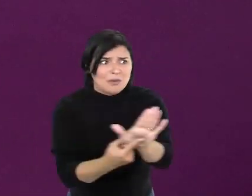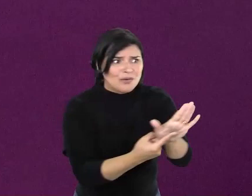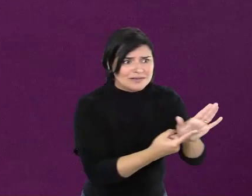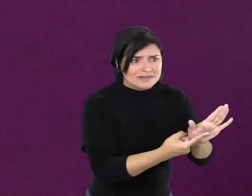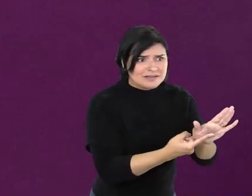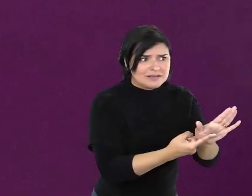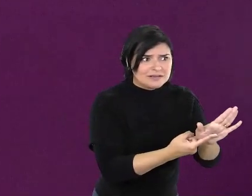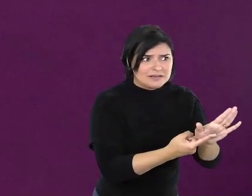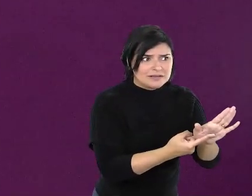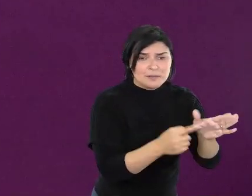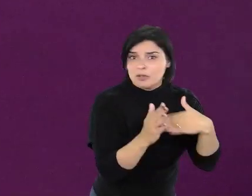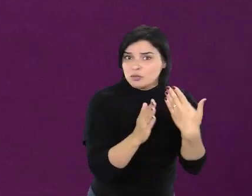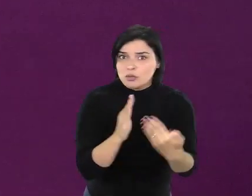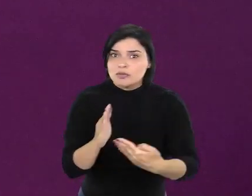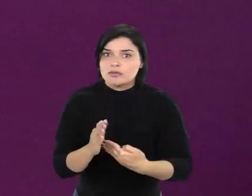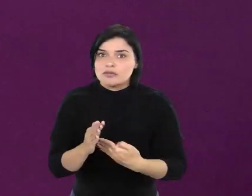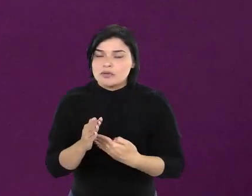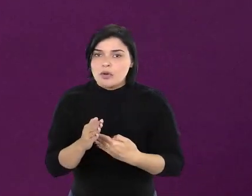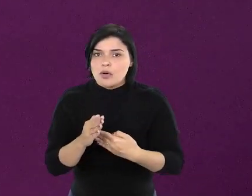Tá certo